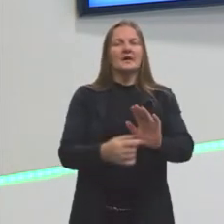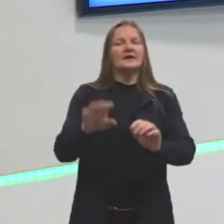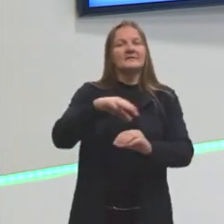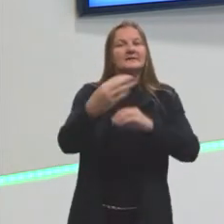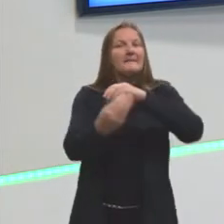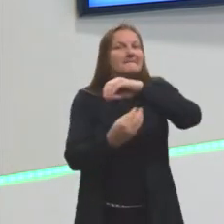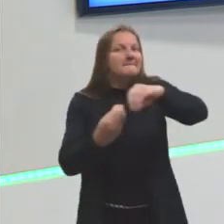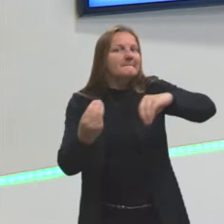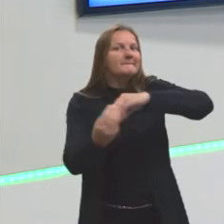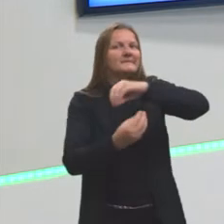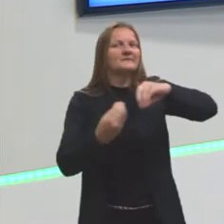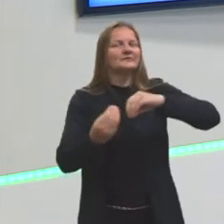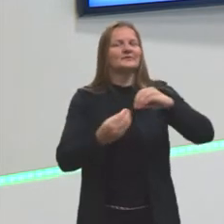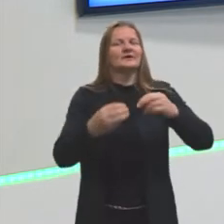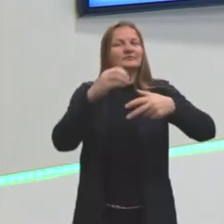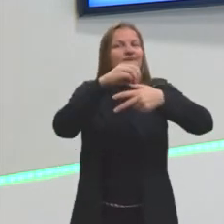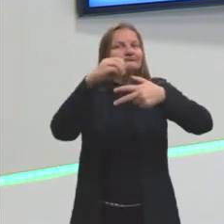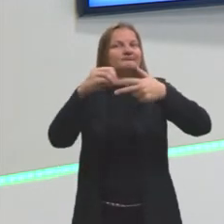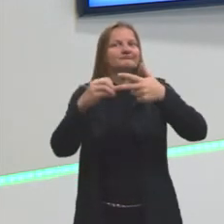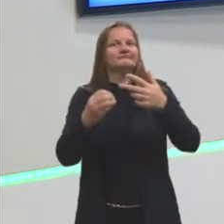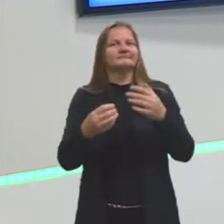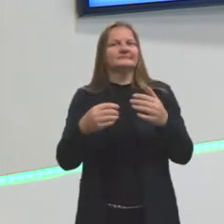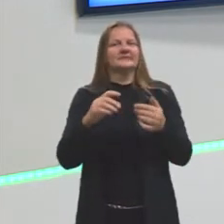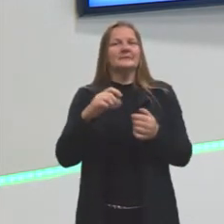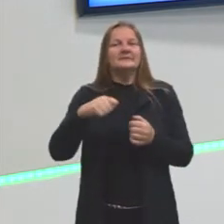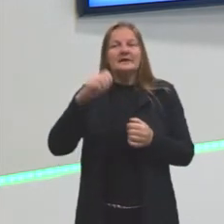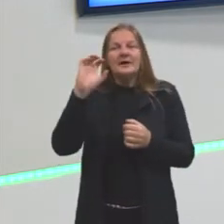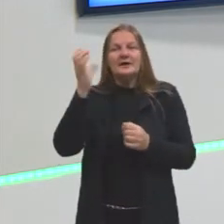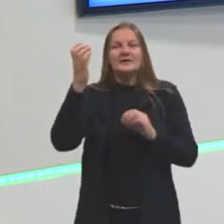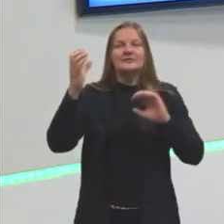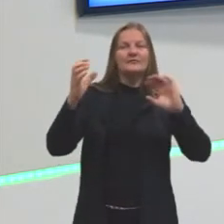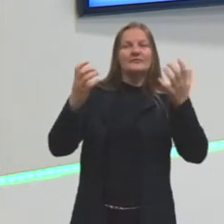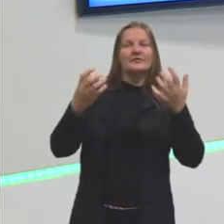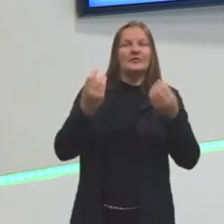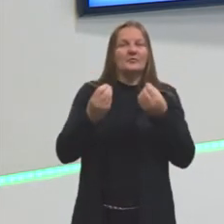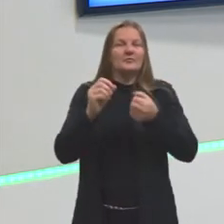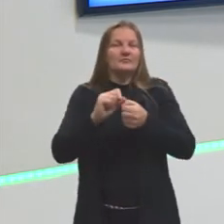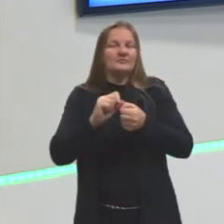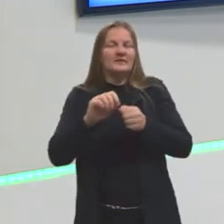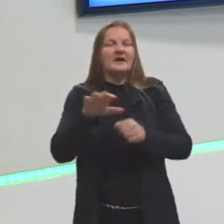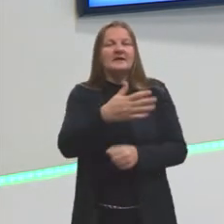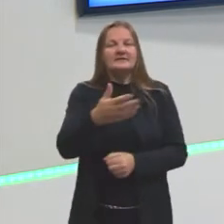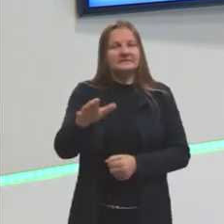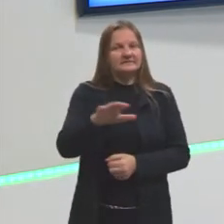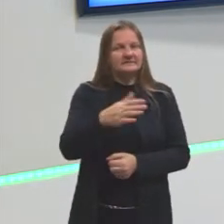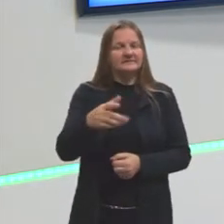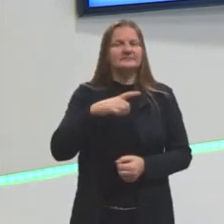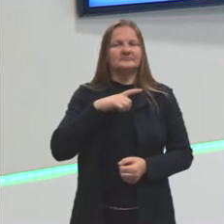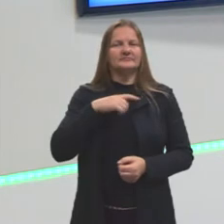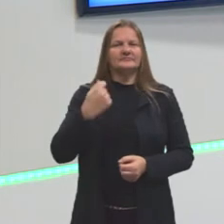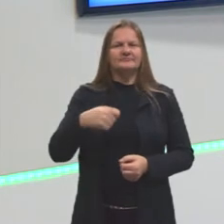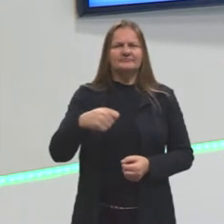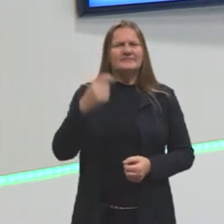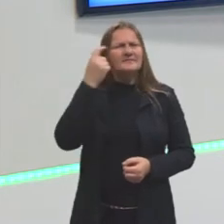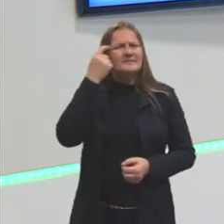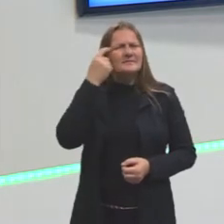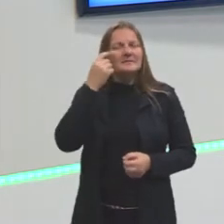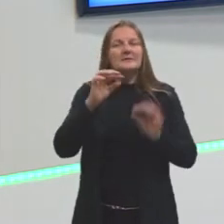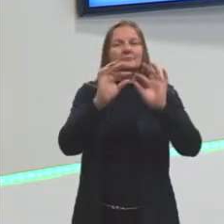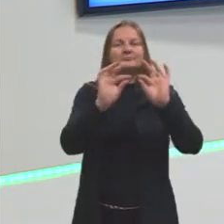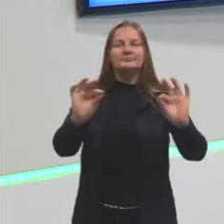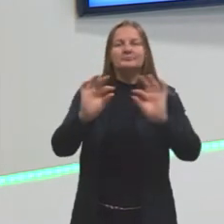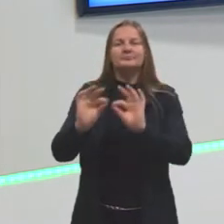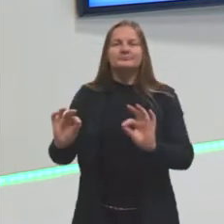meio das questões onde nós precisamos resolver aquele produto mas às vezes nós precisamos